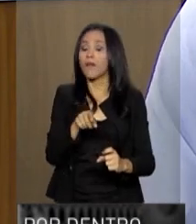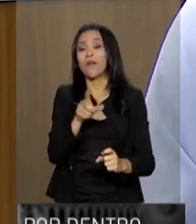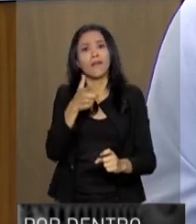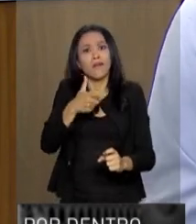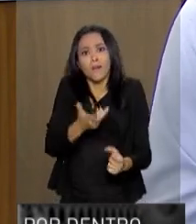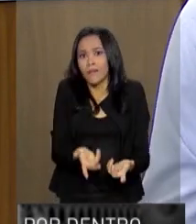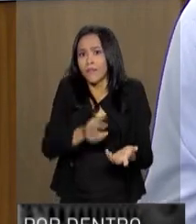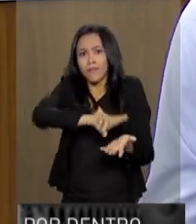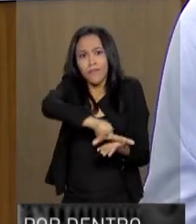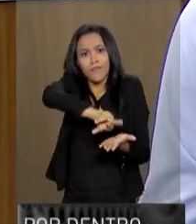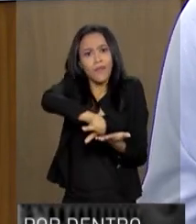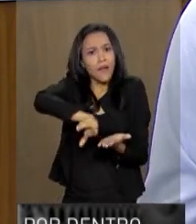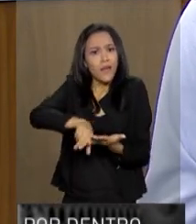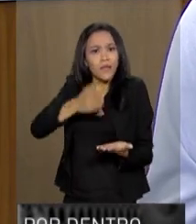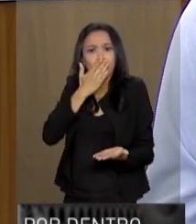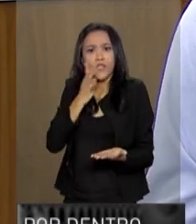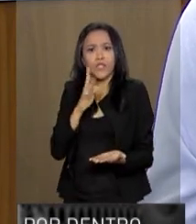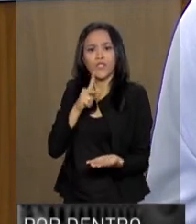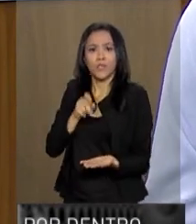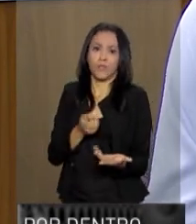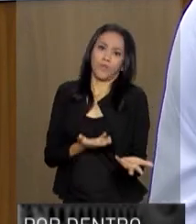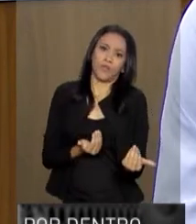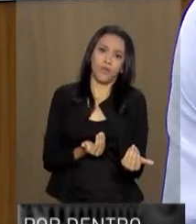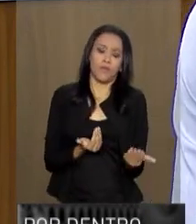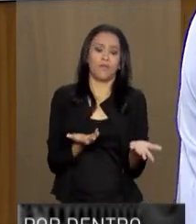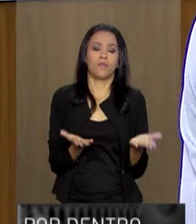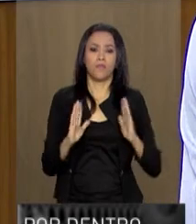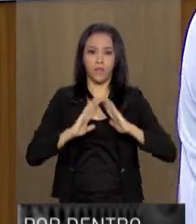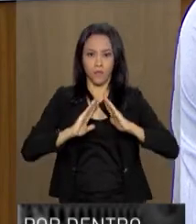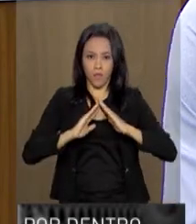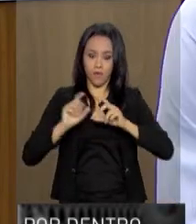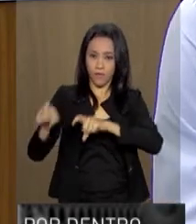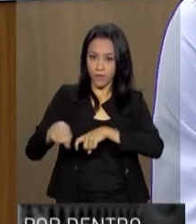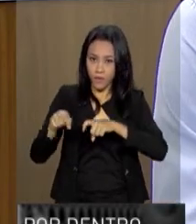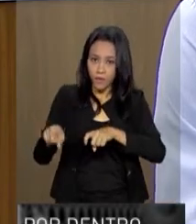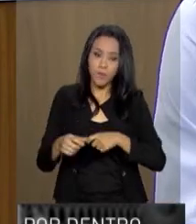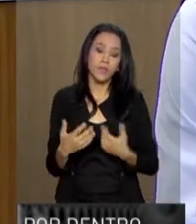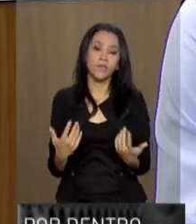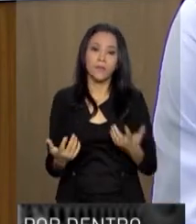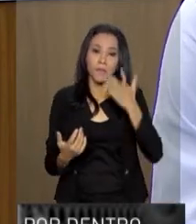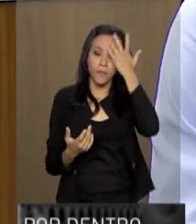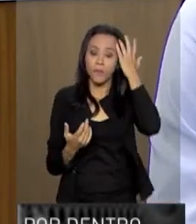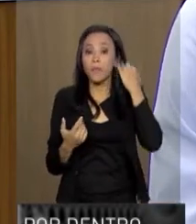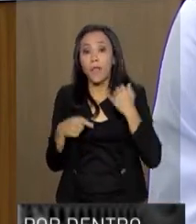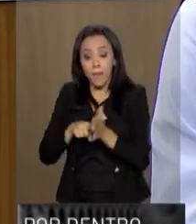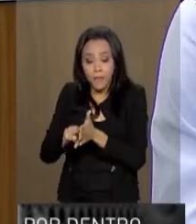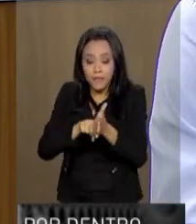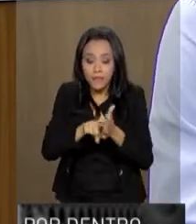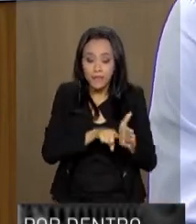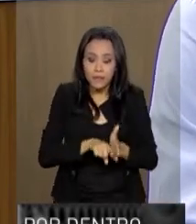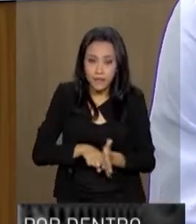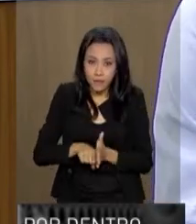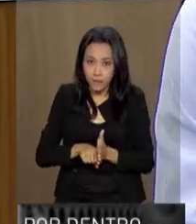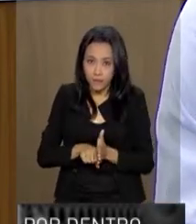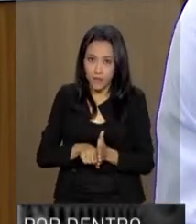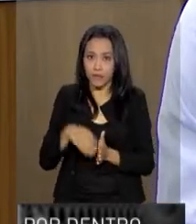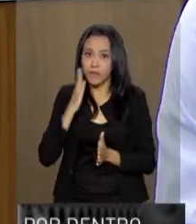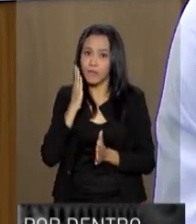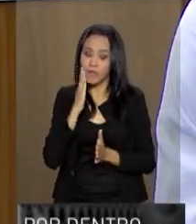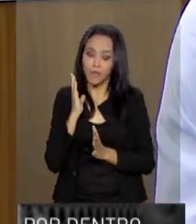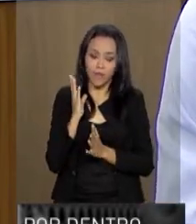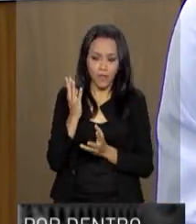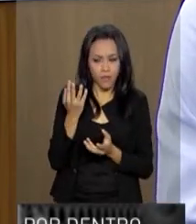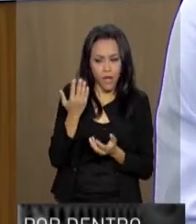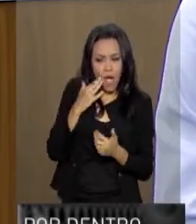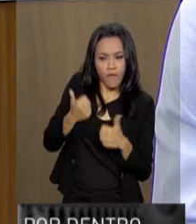dentro do conjunto de jovens que moram no campo o diagnóstico da juventude rural é um diagnóstico que